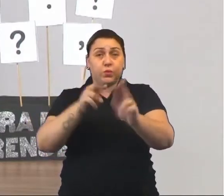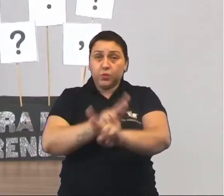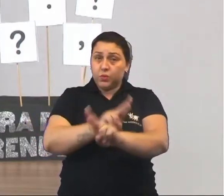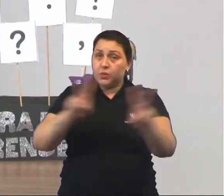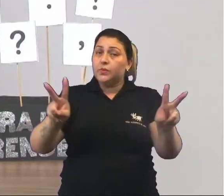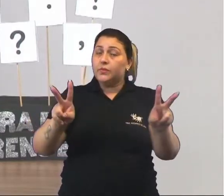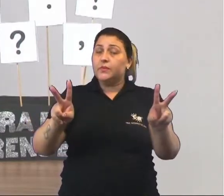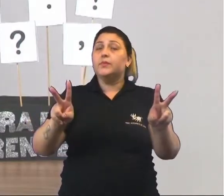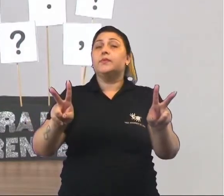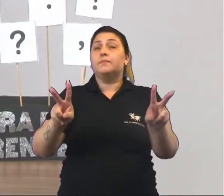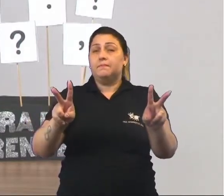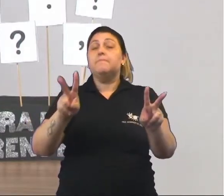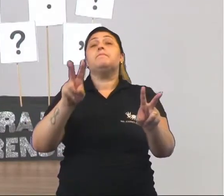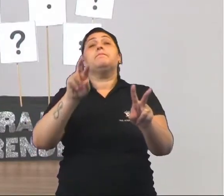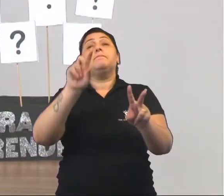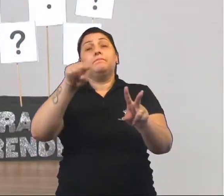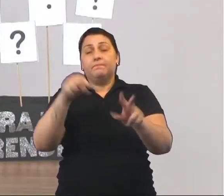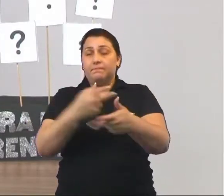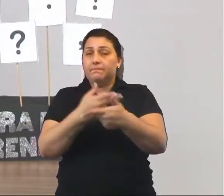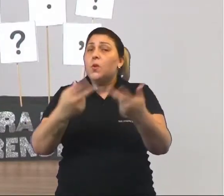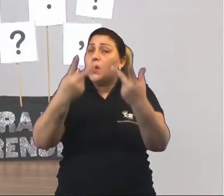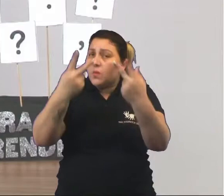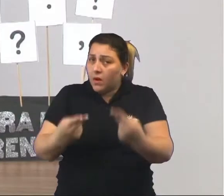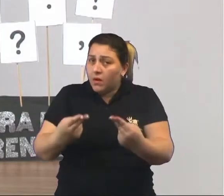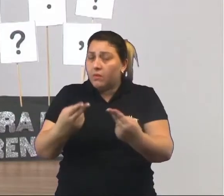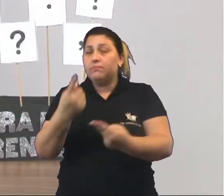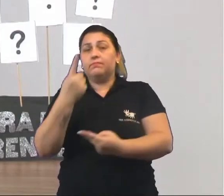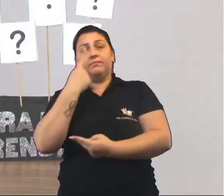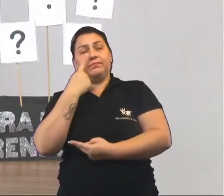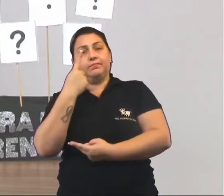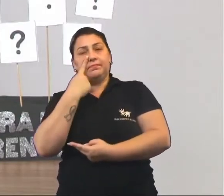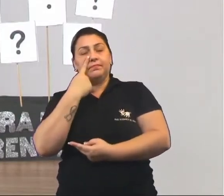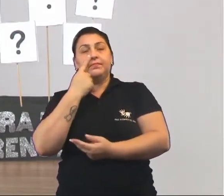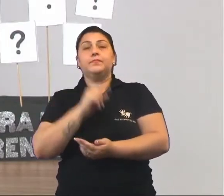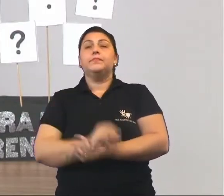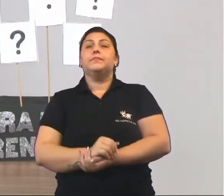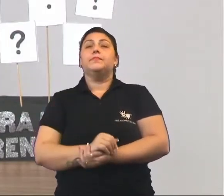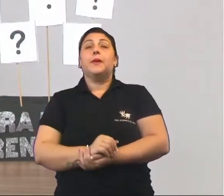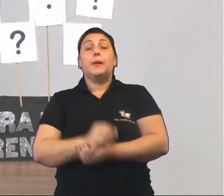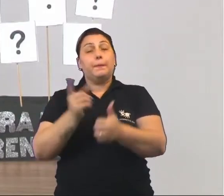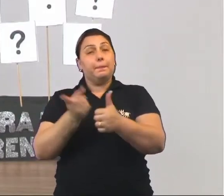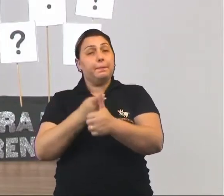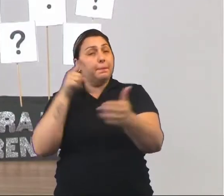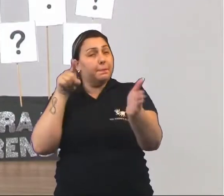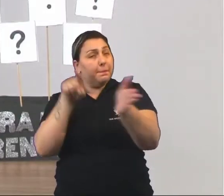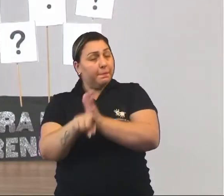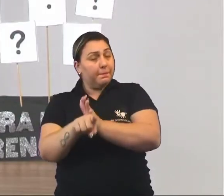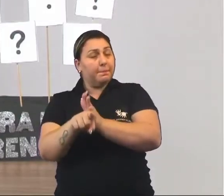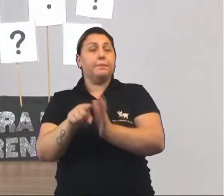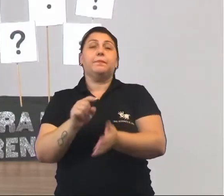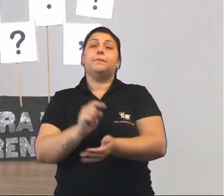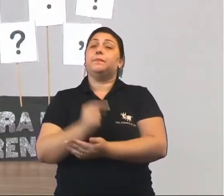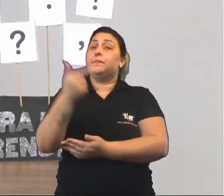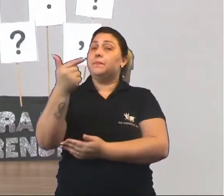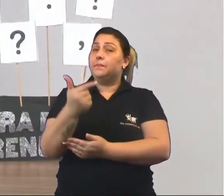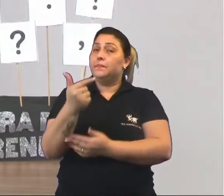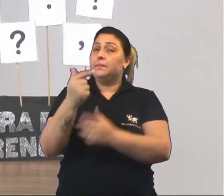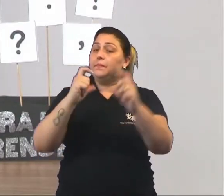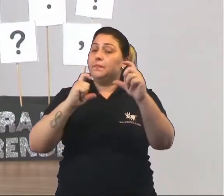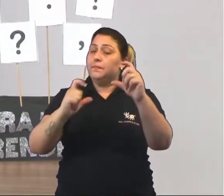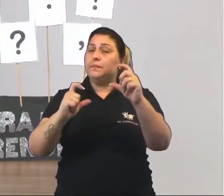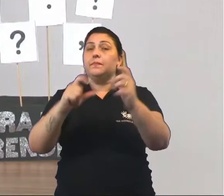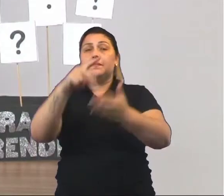diferente, ainda que a pontuação seja a mesma? Vamos verificar então? Vamos então à nossa primeira perguntinha sobre essa segunda tirinha